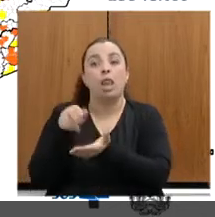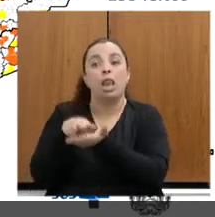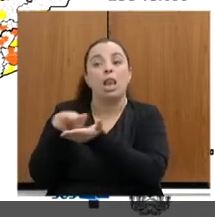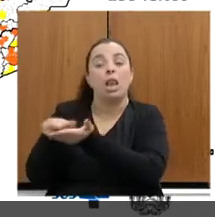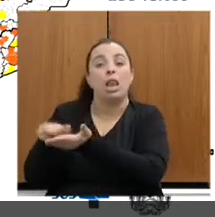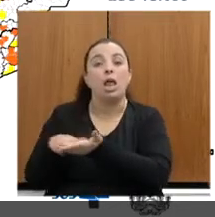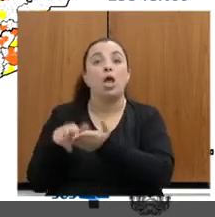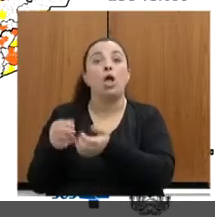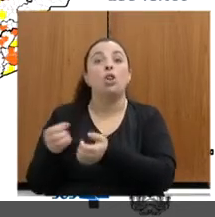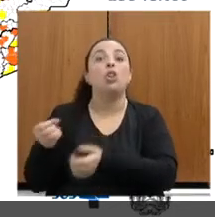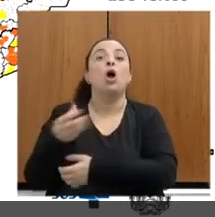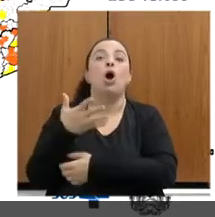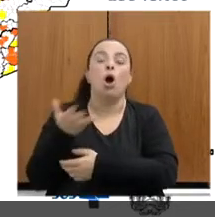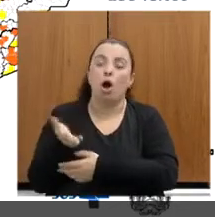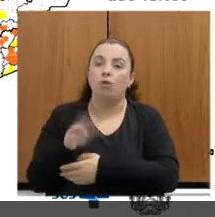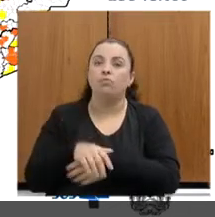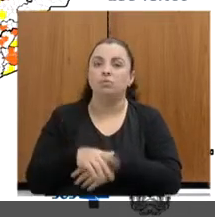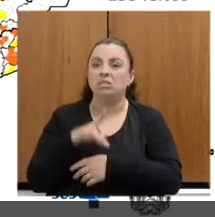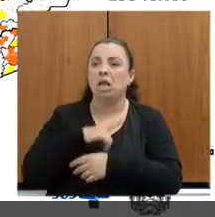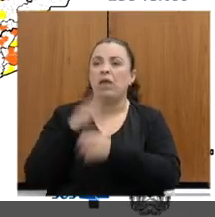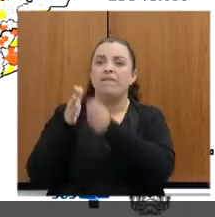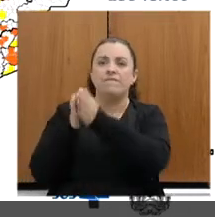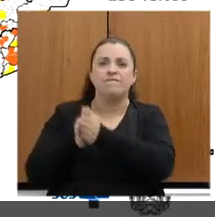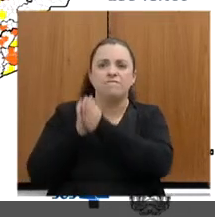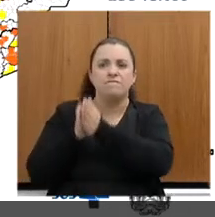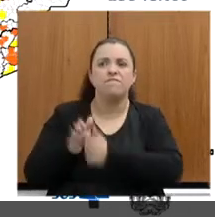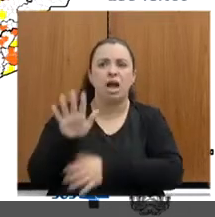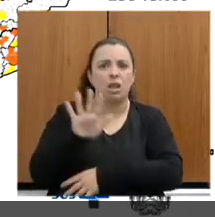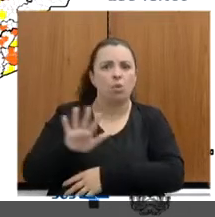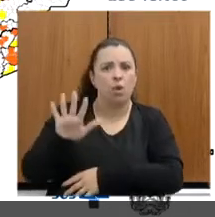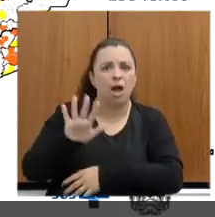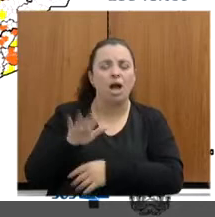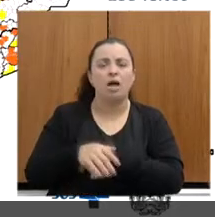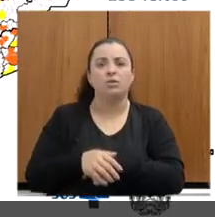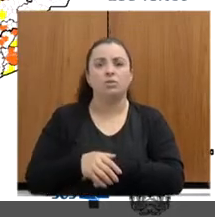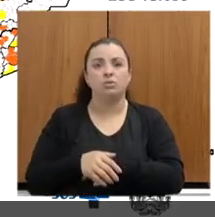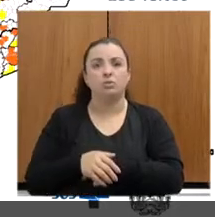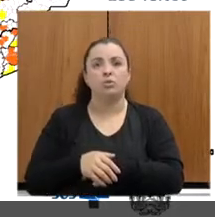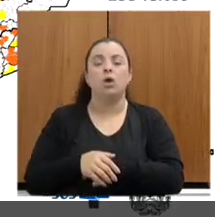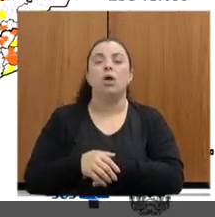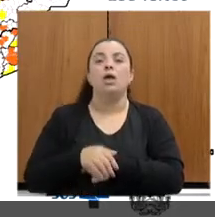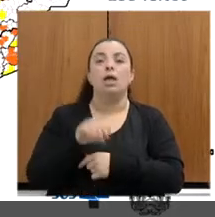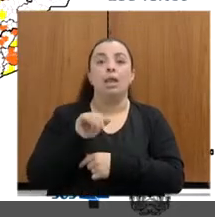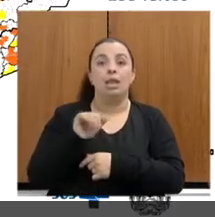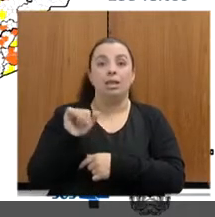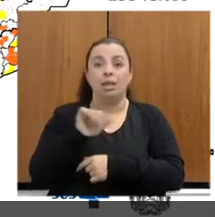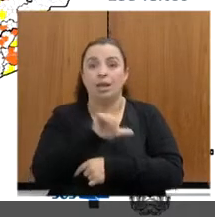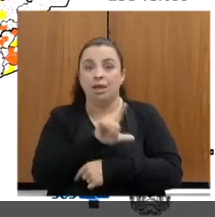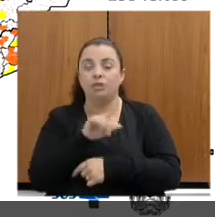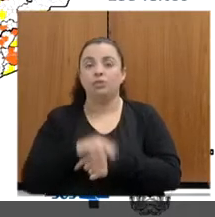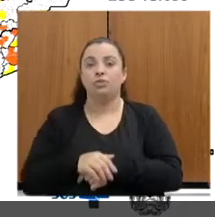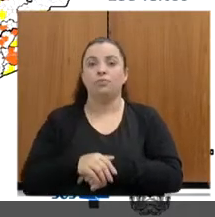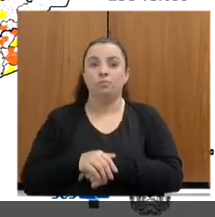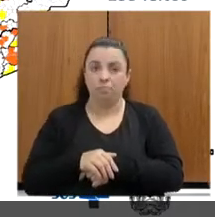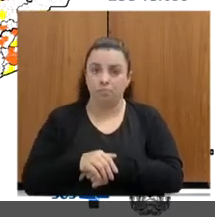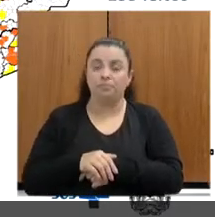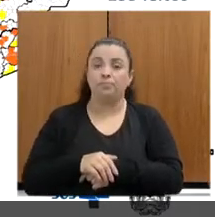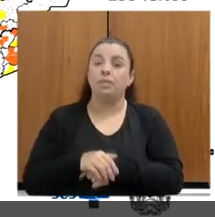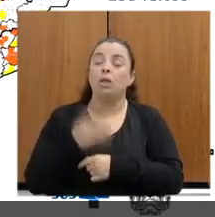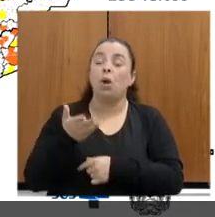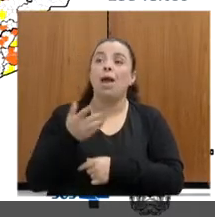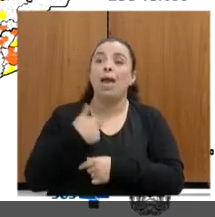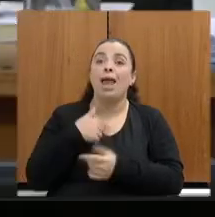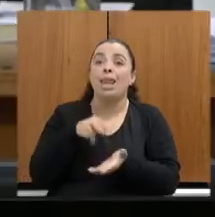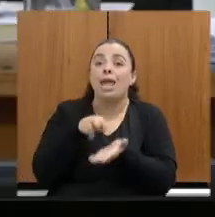Aço na leste nós estamos é interiorizando o leito de Saúde Mental para que o